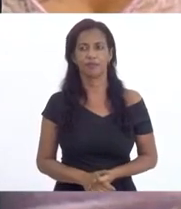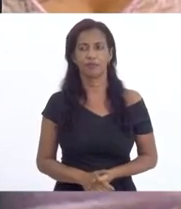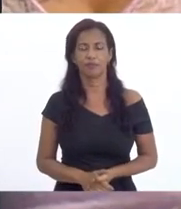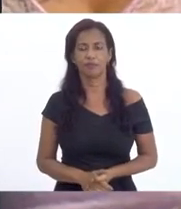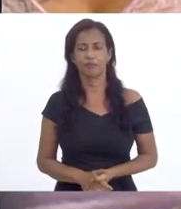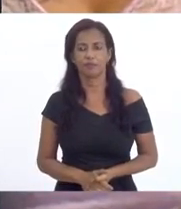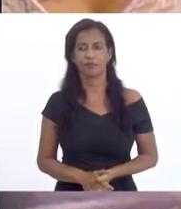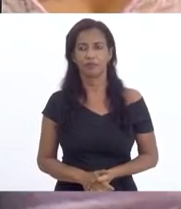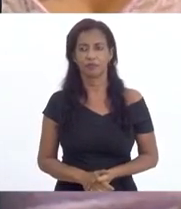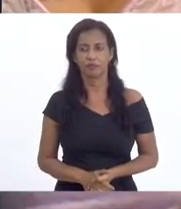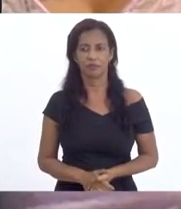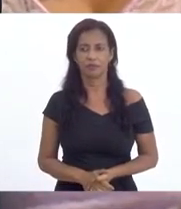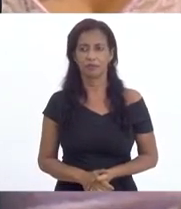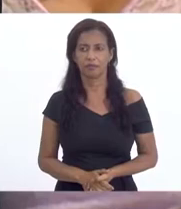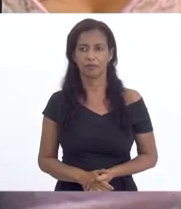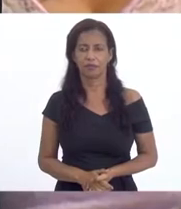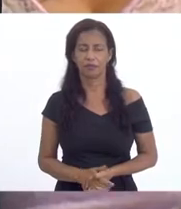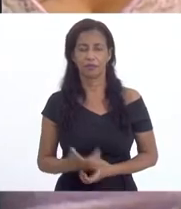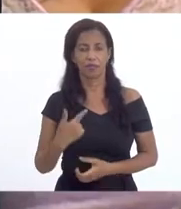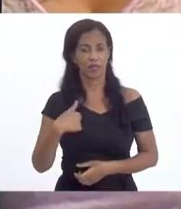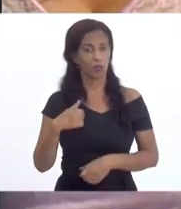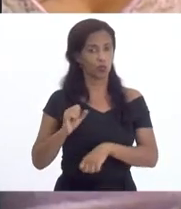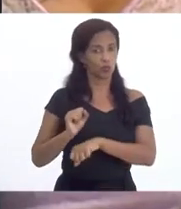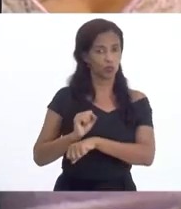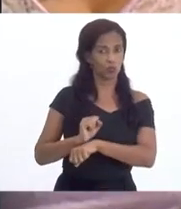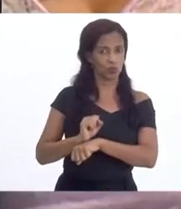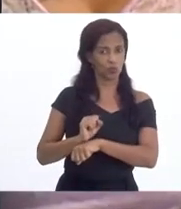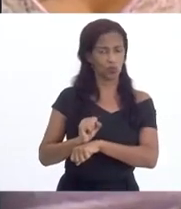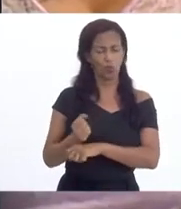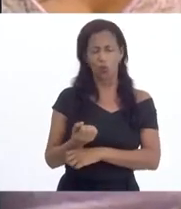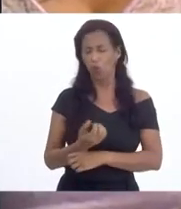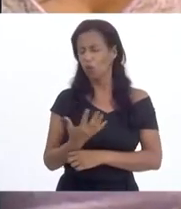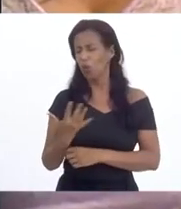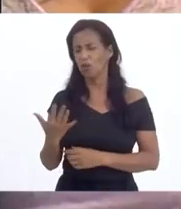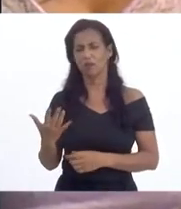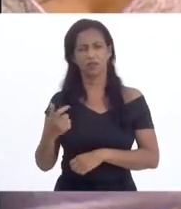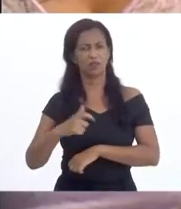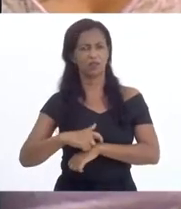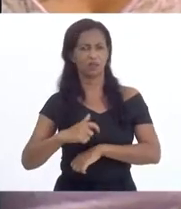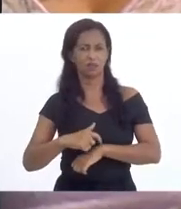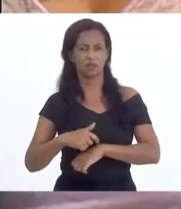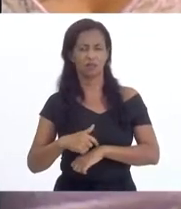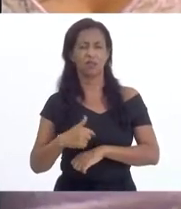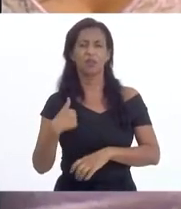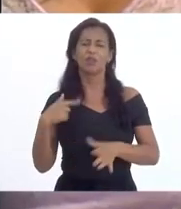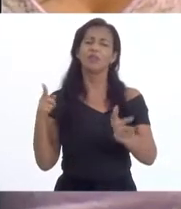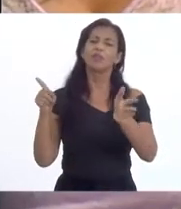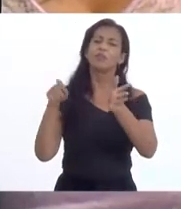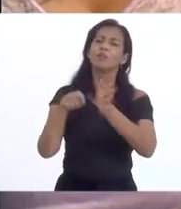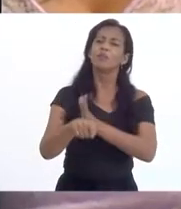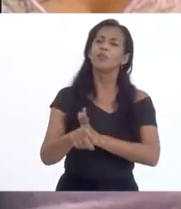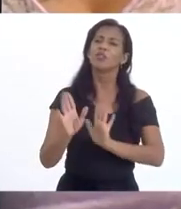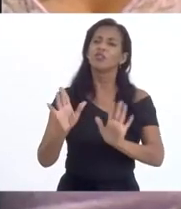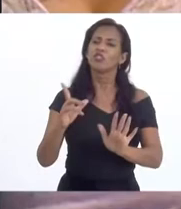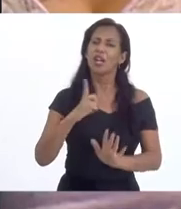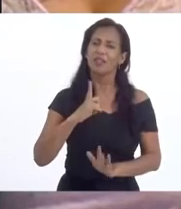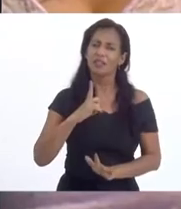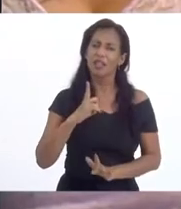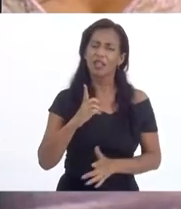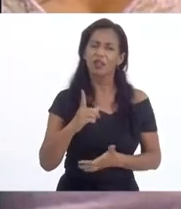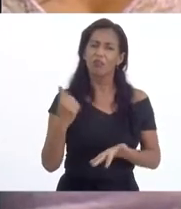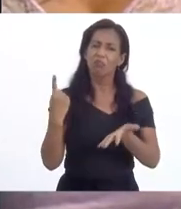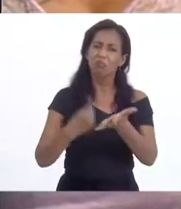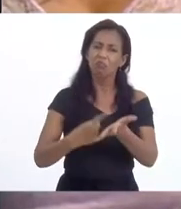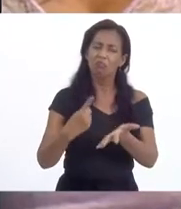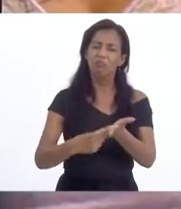estou na expectativa do quanto antes possível. Eu até faço uma pergunta, senhor presidente, já existe uma